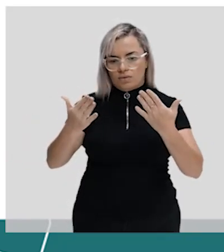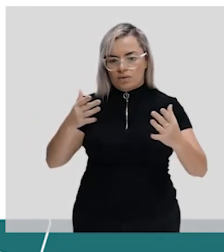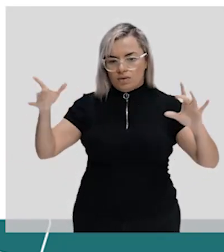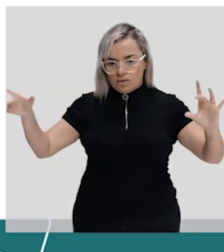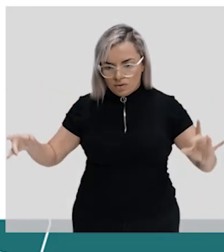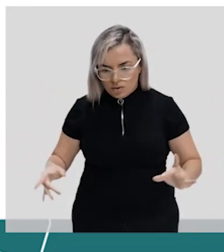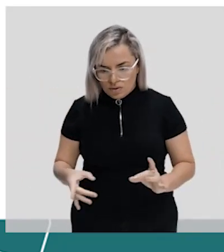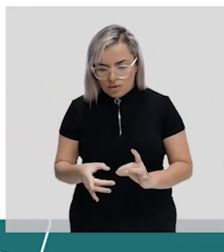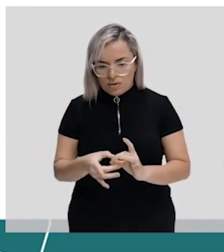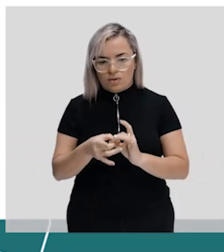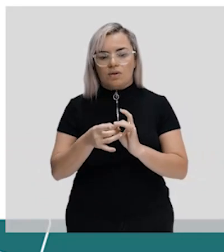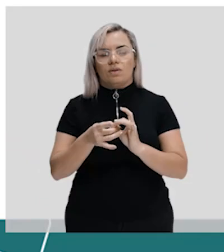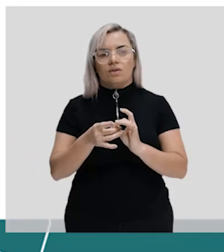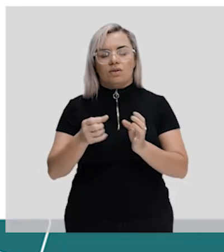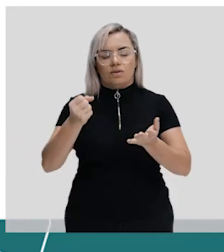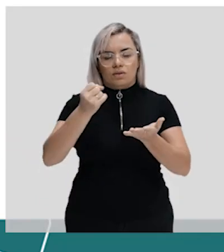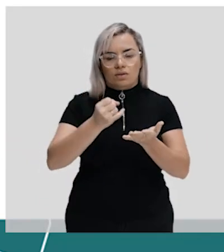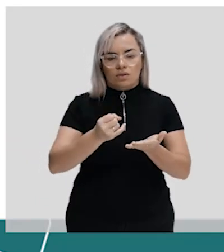conjunções